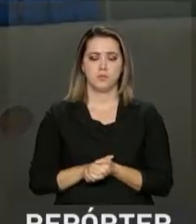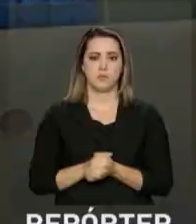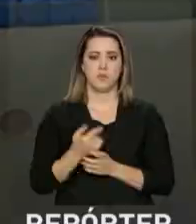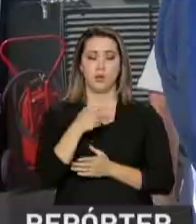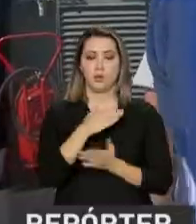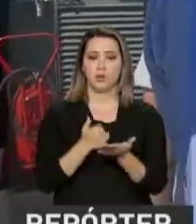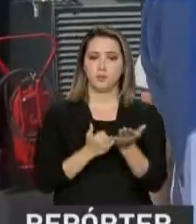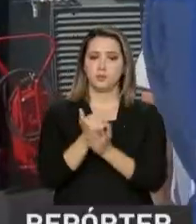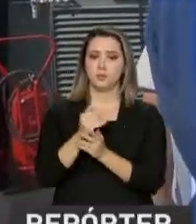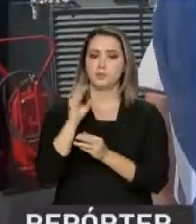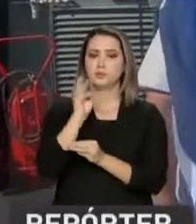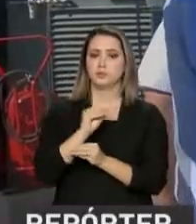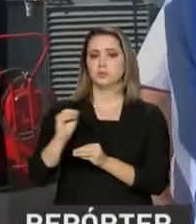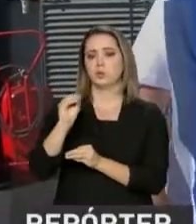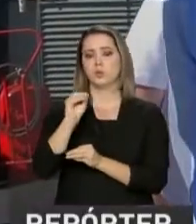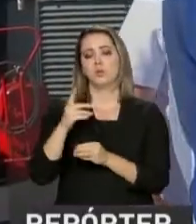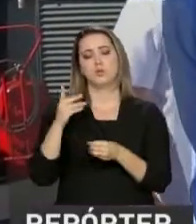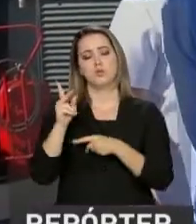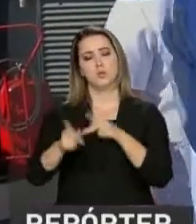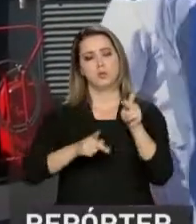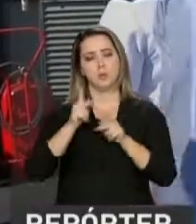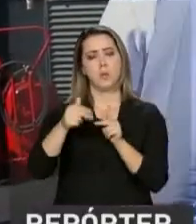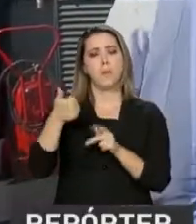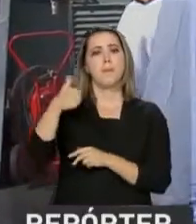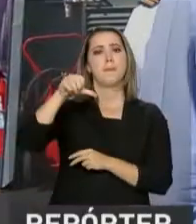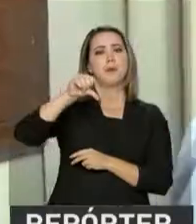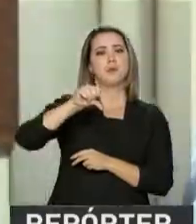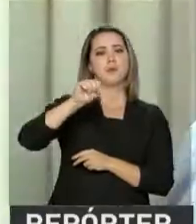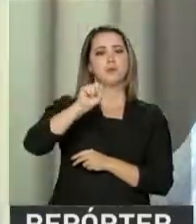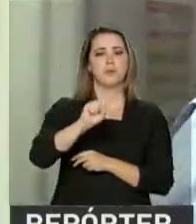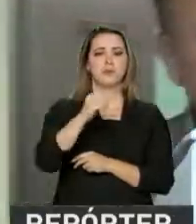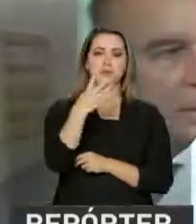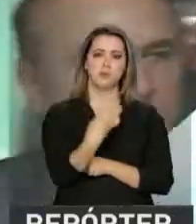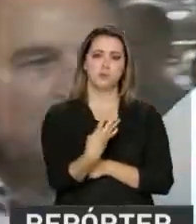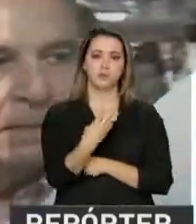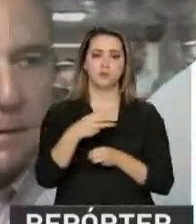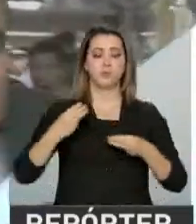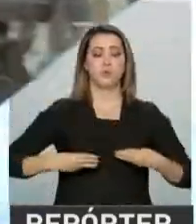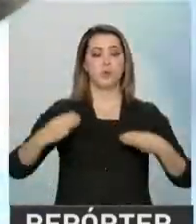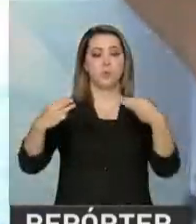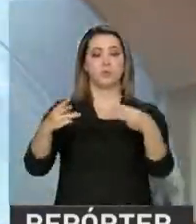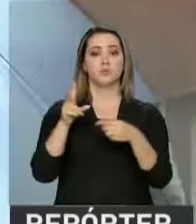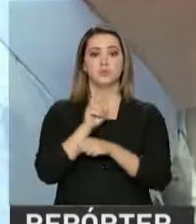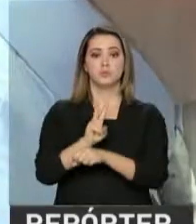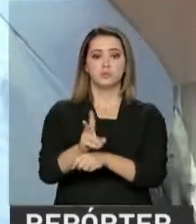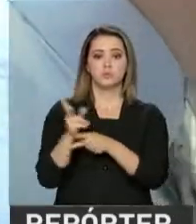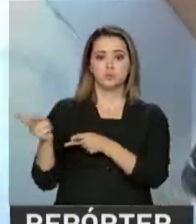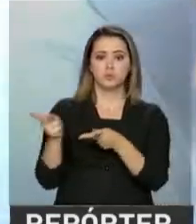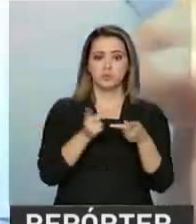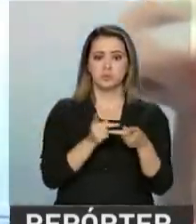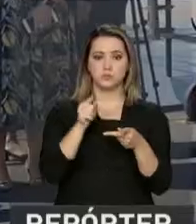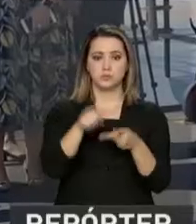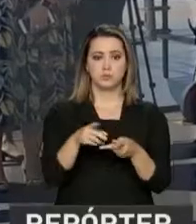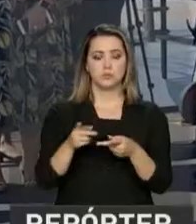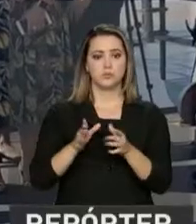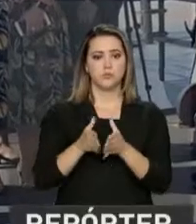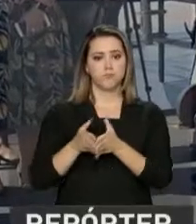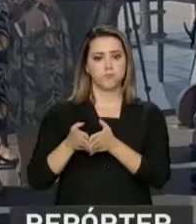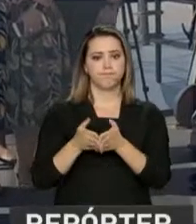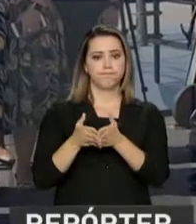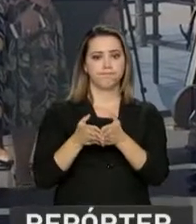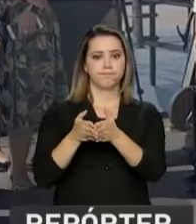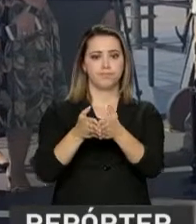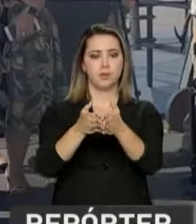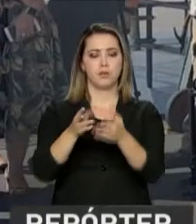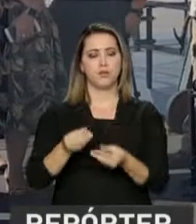iniciar um trabalho de 2004 o ministro da defesa raúl jungmann visitou o navio e disse que eles